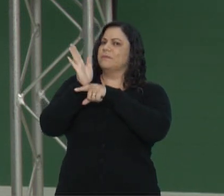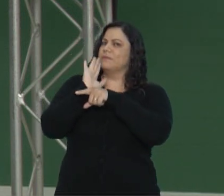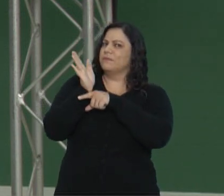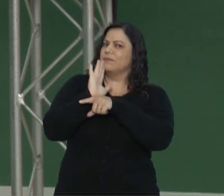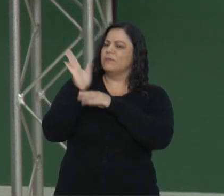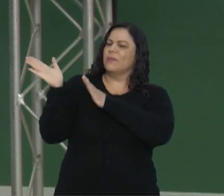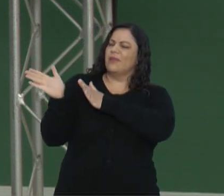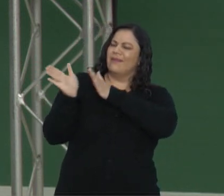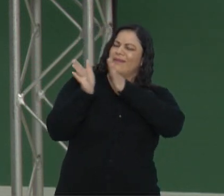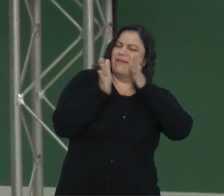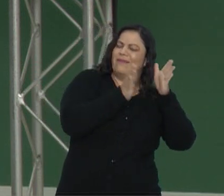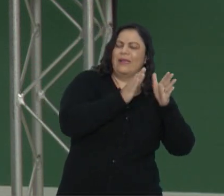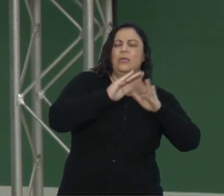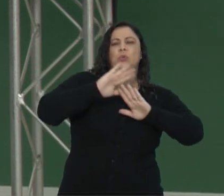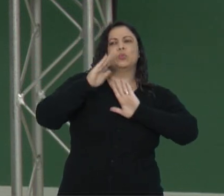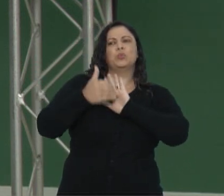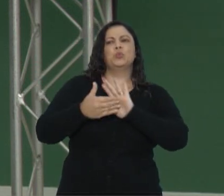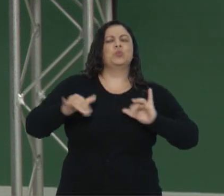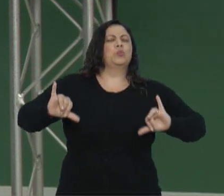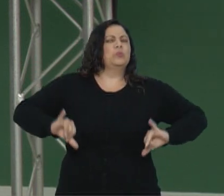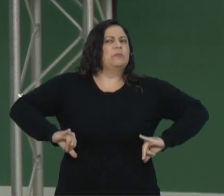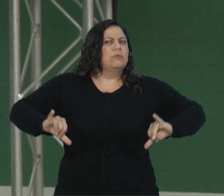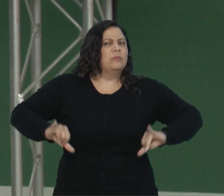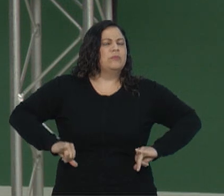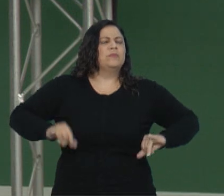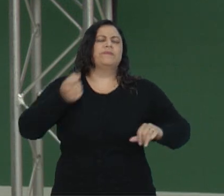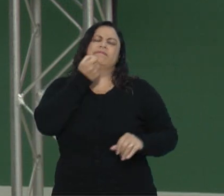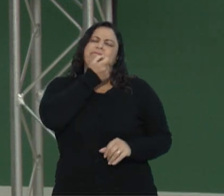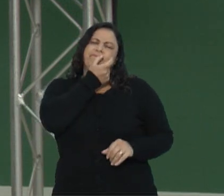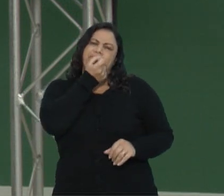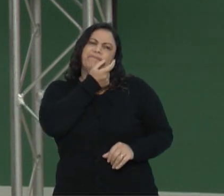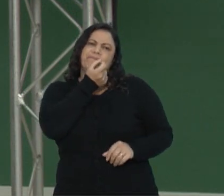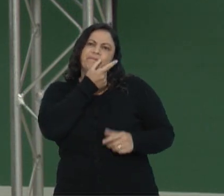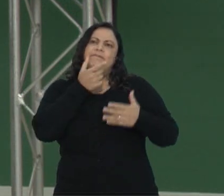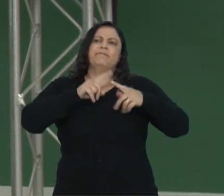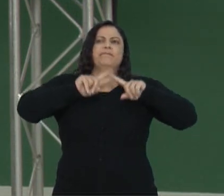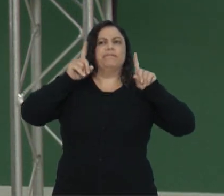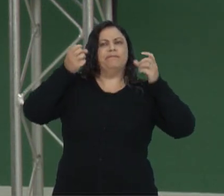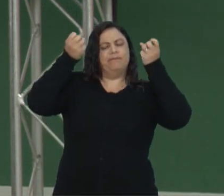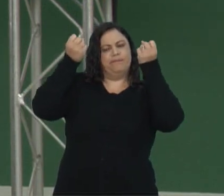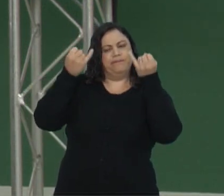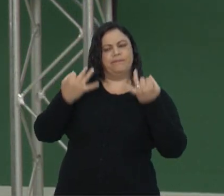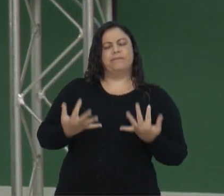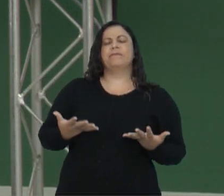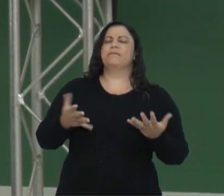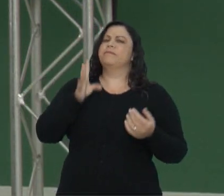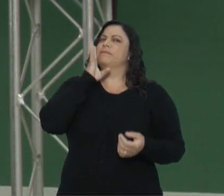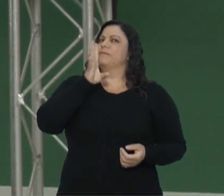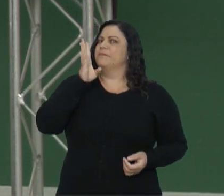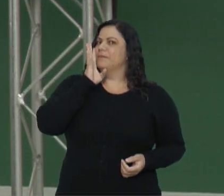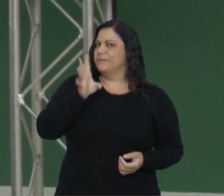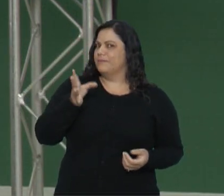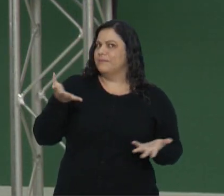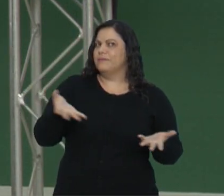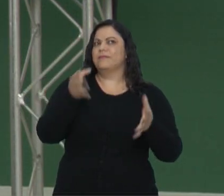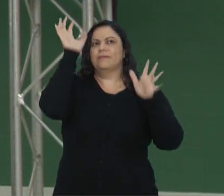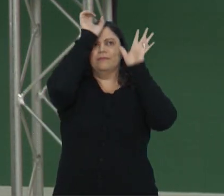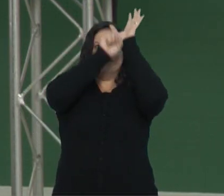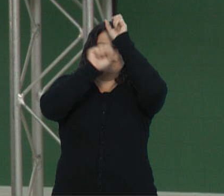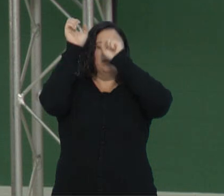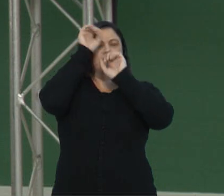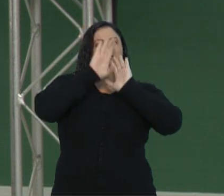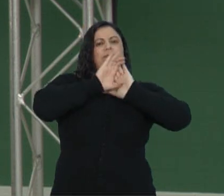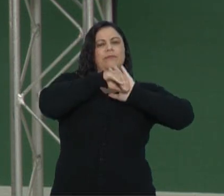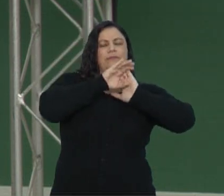que ele sofreu, e tem até um pouco de humor ali, mas como é contado, é bem bacana. O que a gente aprendeu hoje? Conceituamos